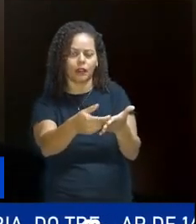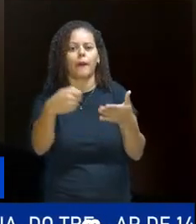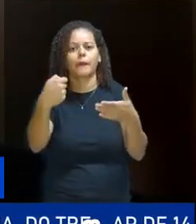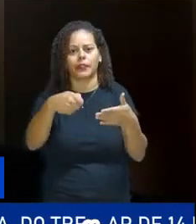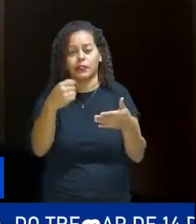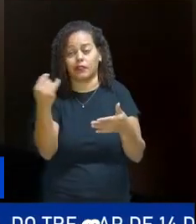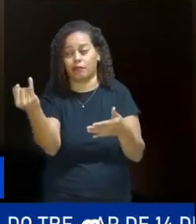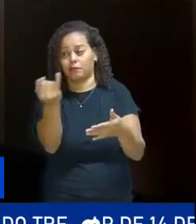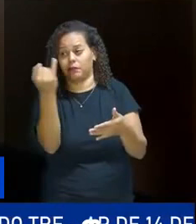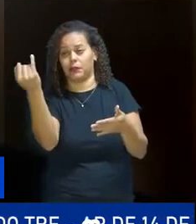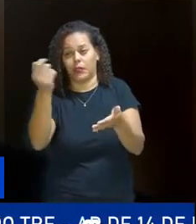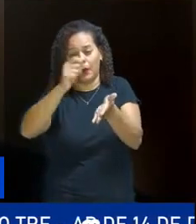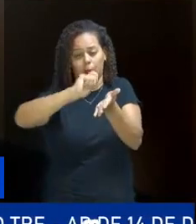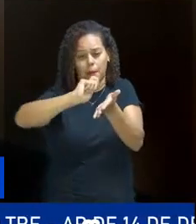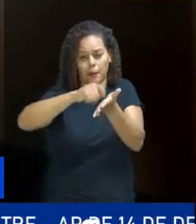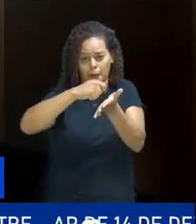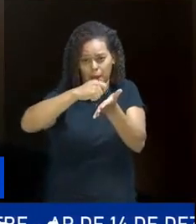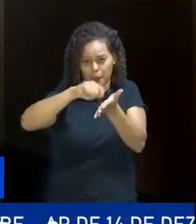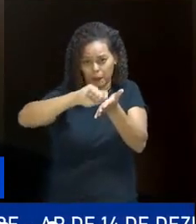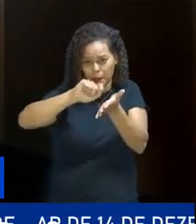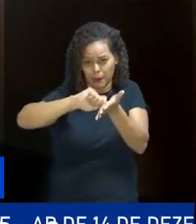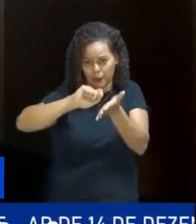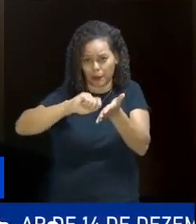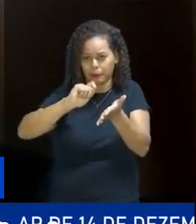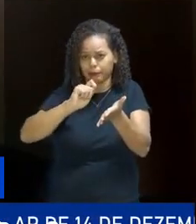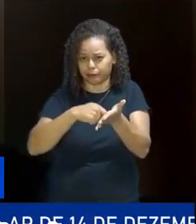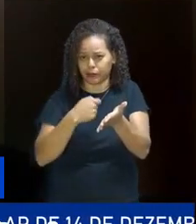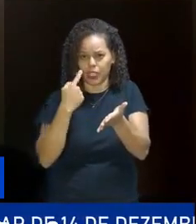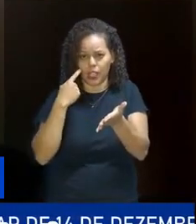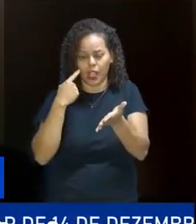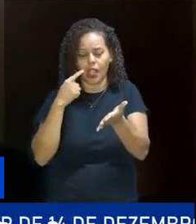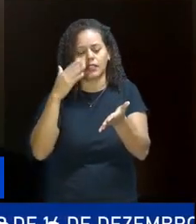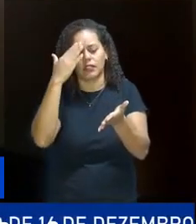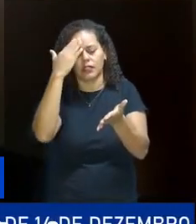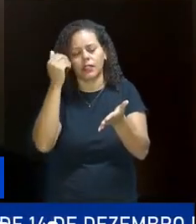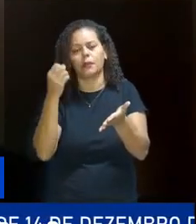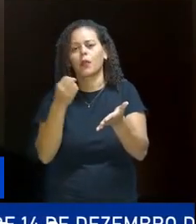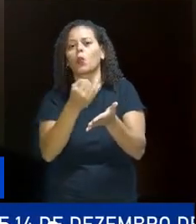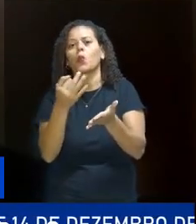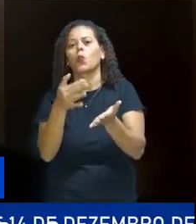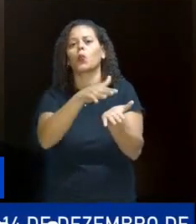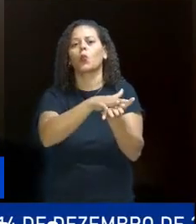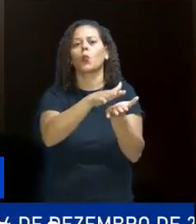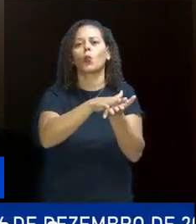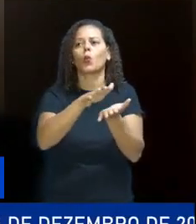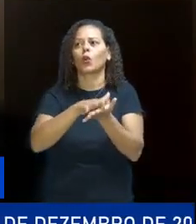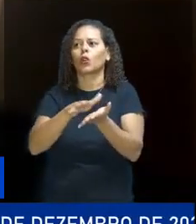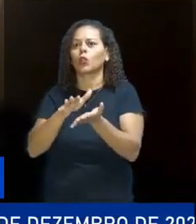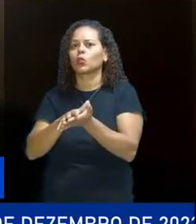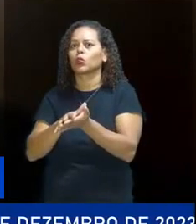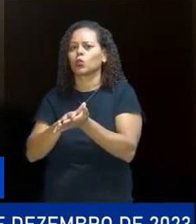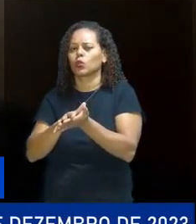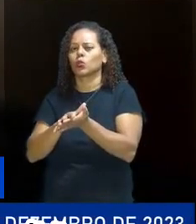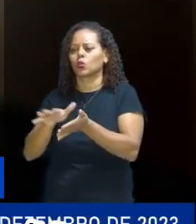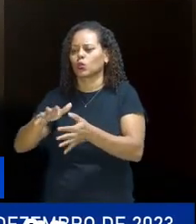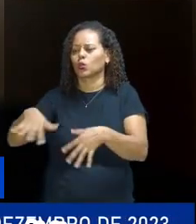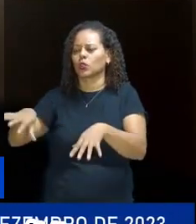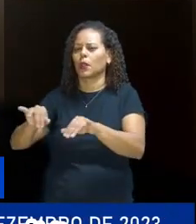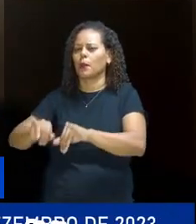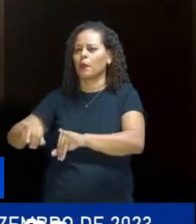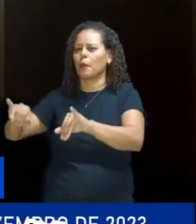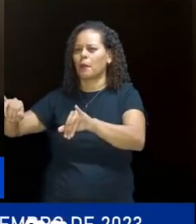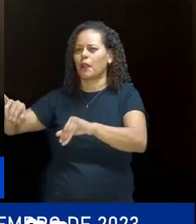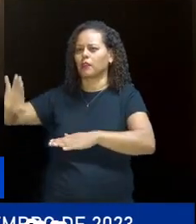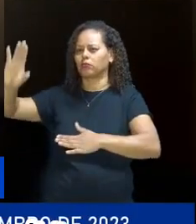anotação e a respectiva comprovação nos autos de todas as receitas e de todos os gastos eleitorais. No caso,